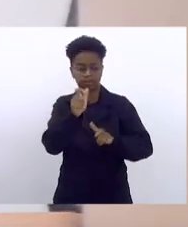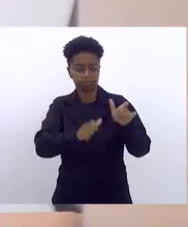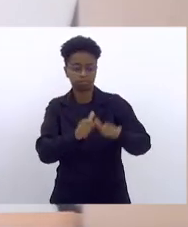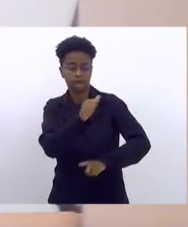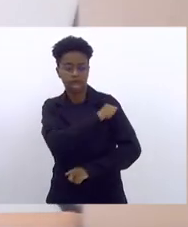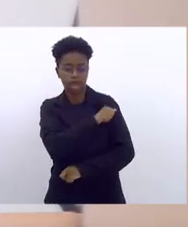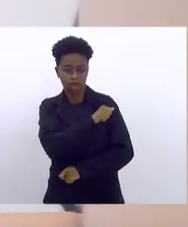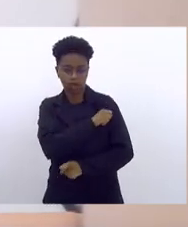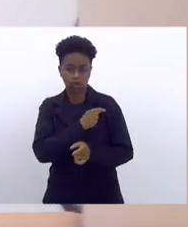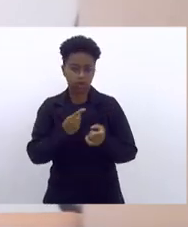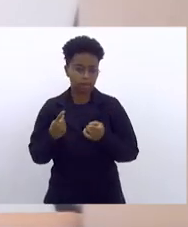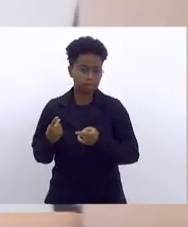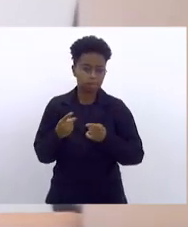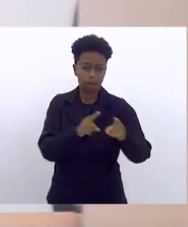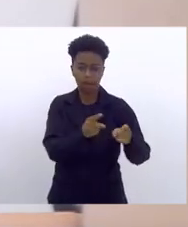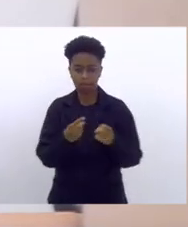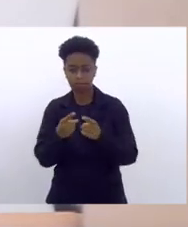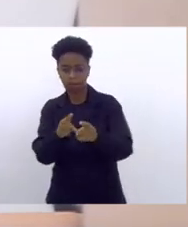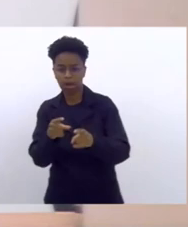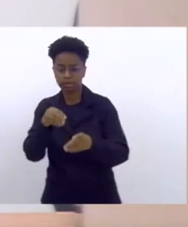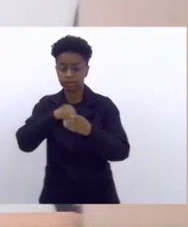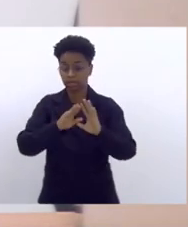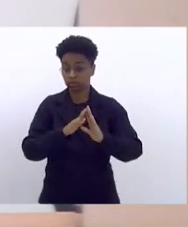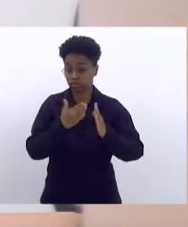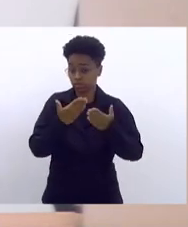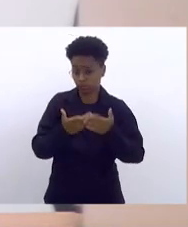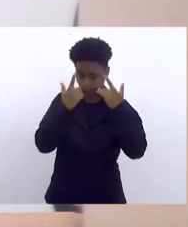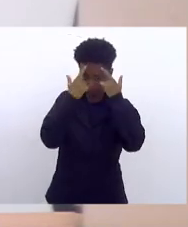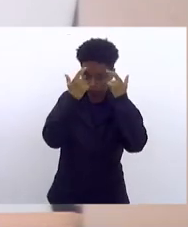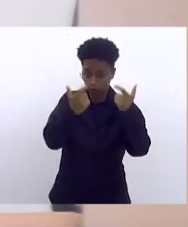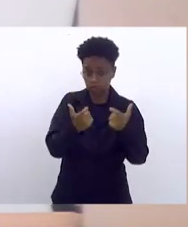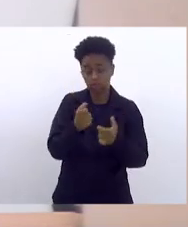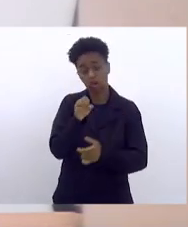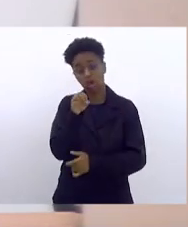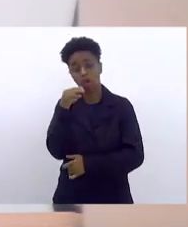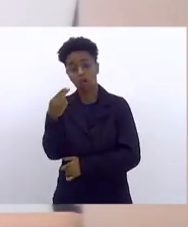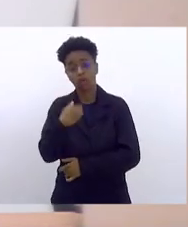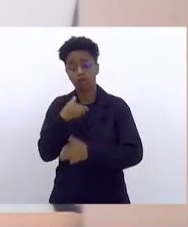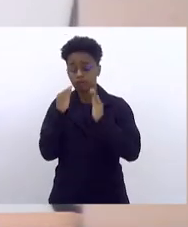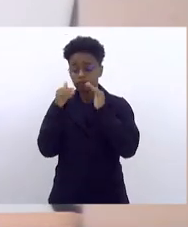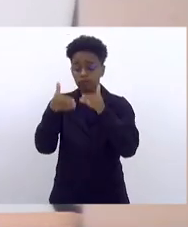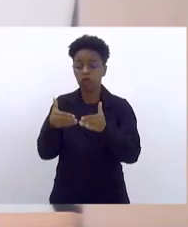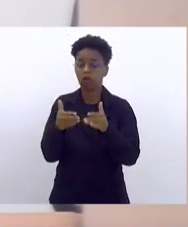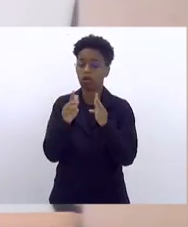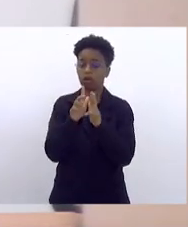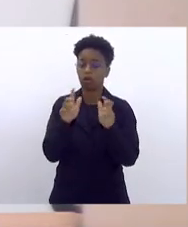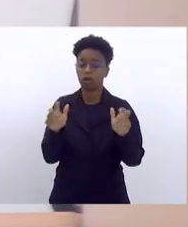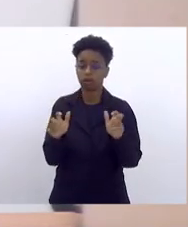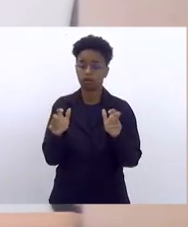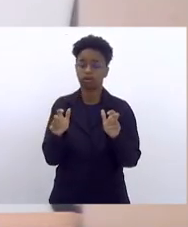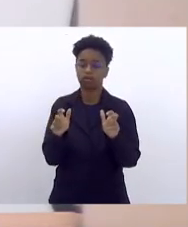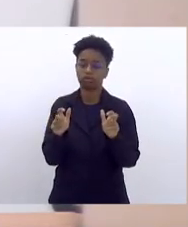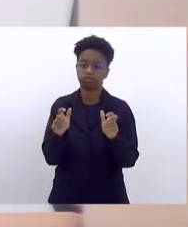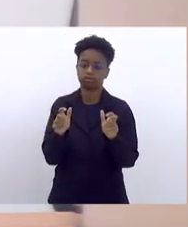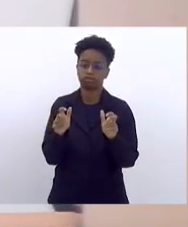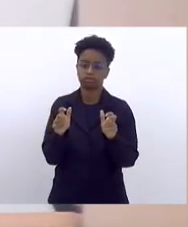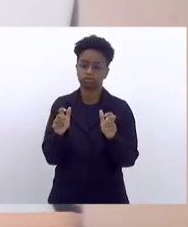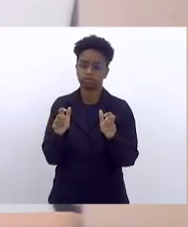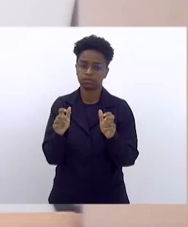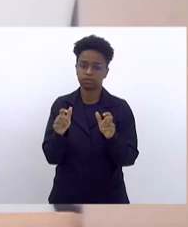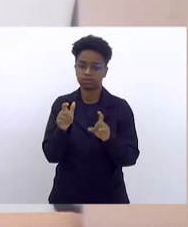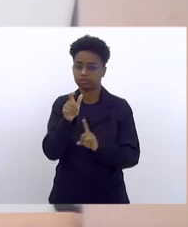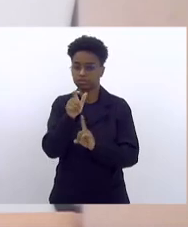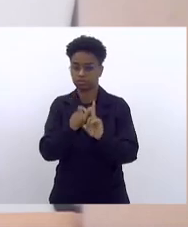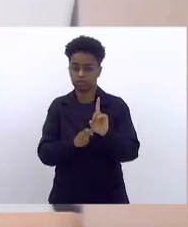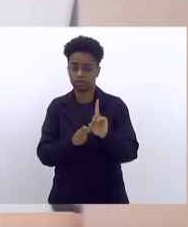as agressões no âmbito escolar ou eu estou focando aqui mais essa questão daqueles que fazem parte